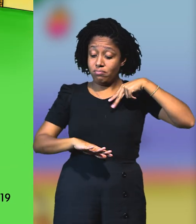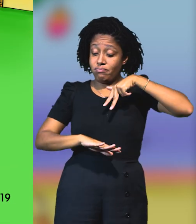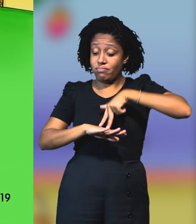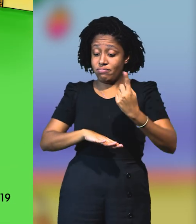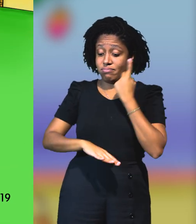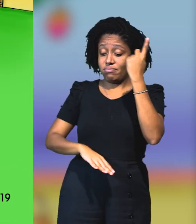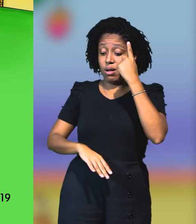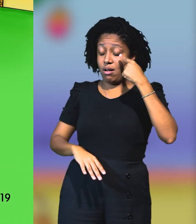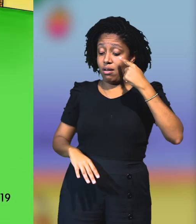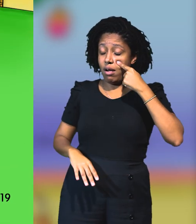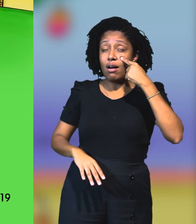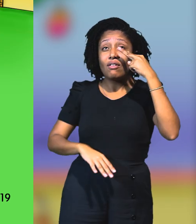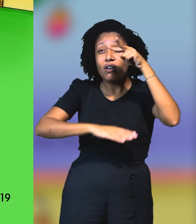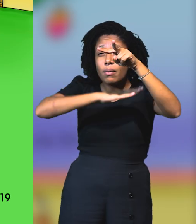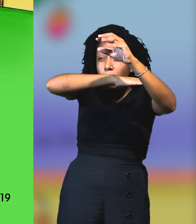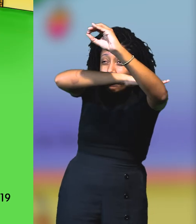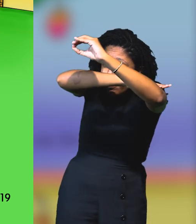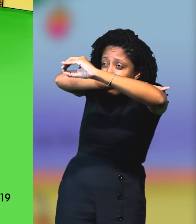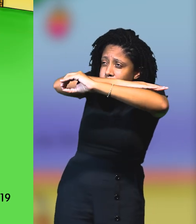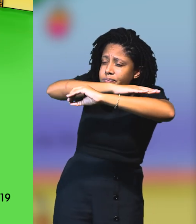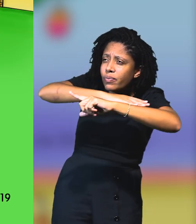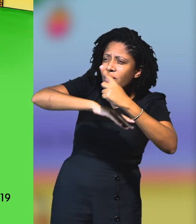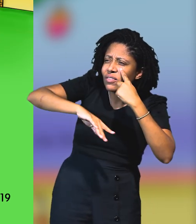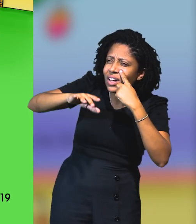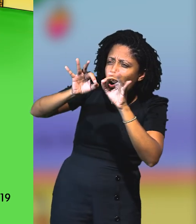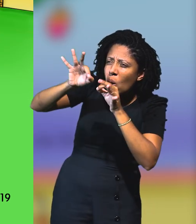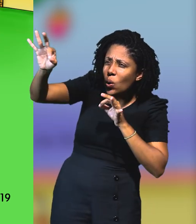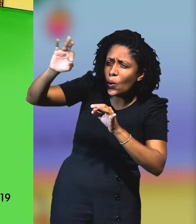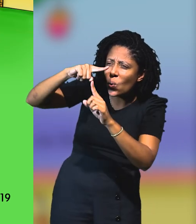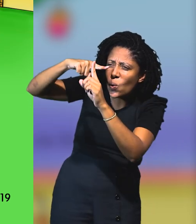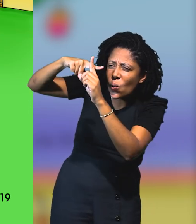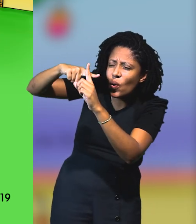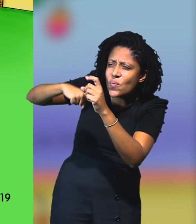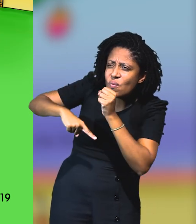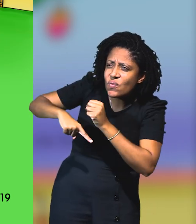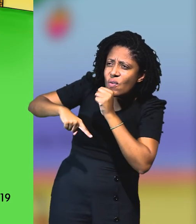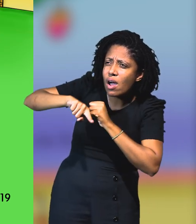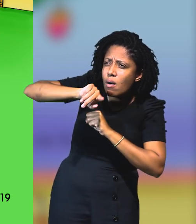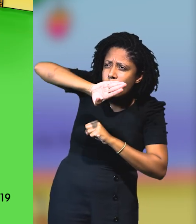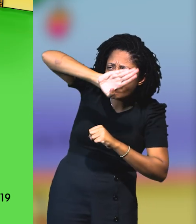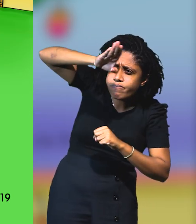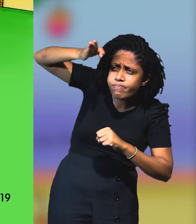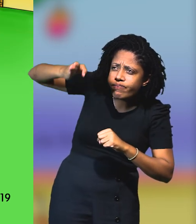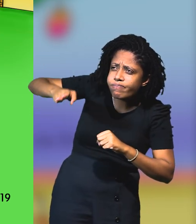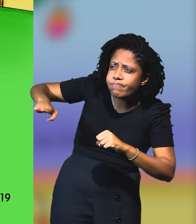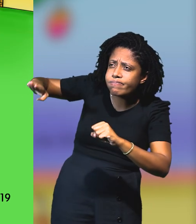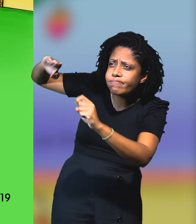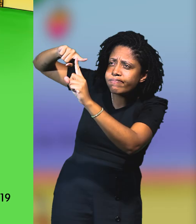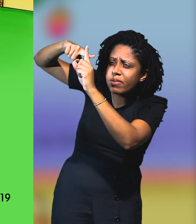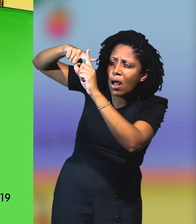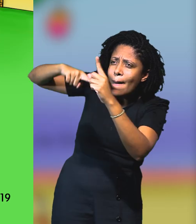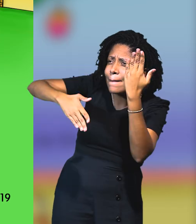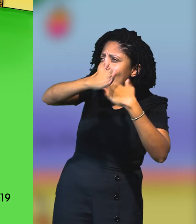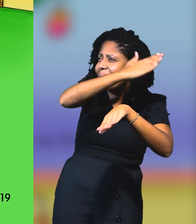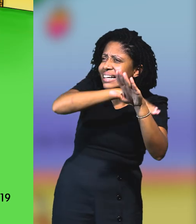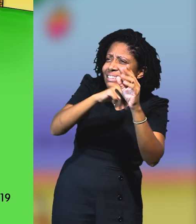direção ao pôr do sol, posso ver uma cruz muito velhinha. Ficava num monte, num caminho que antes não